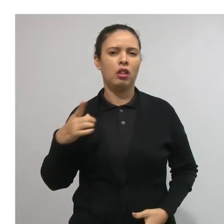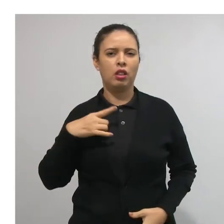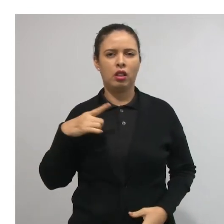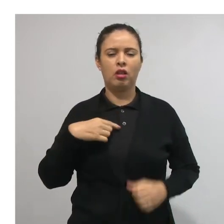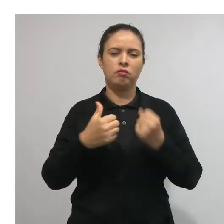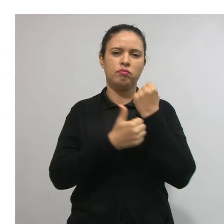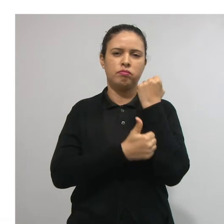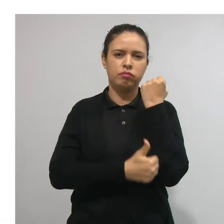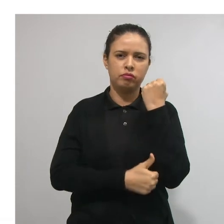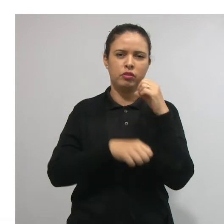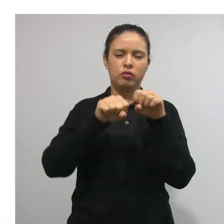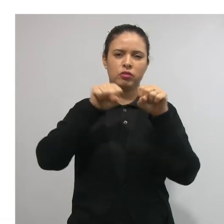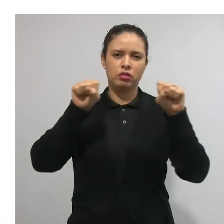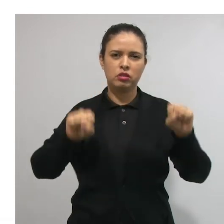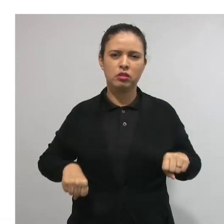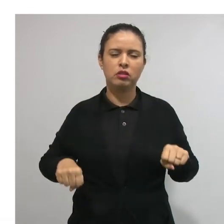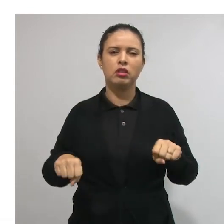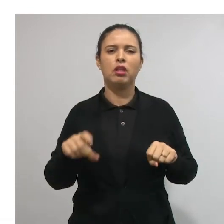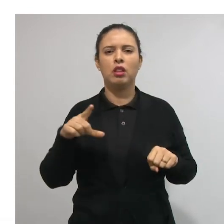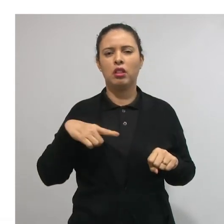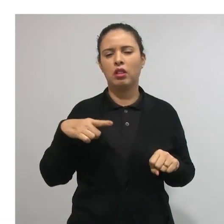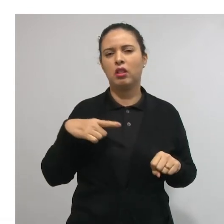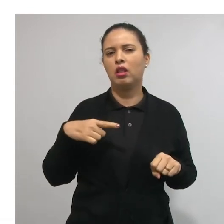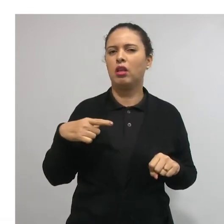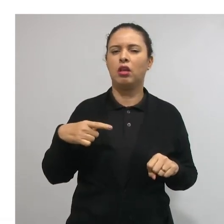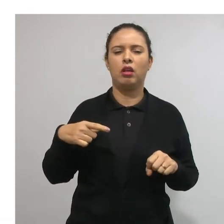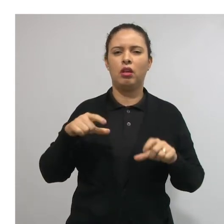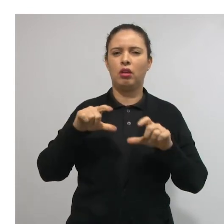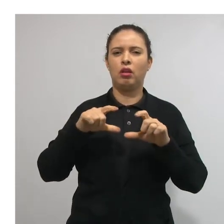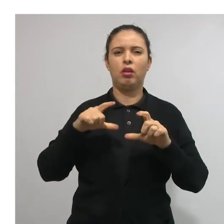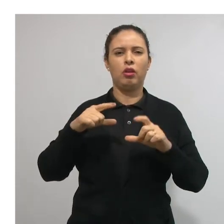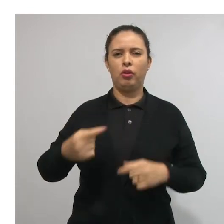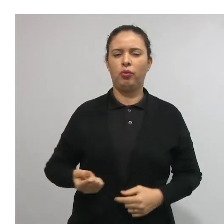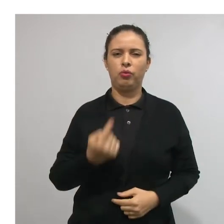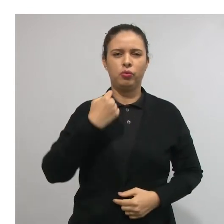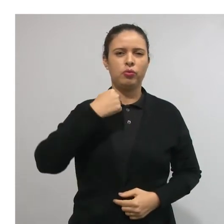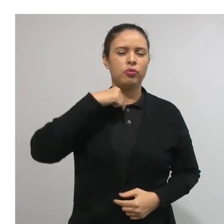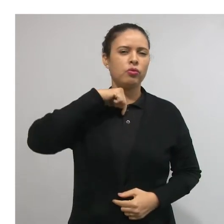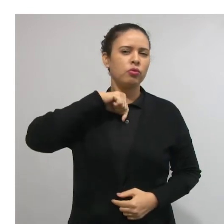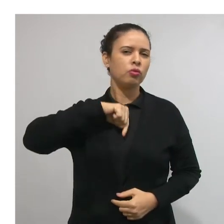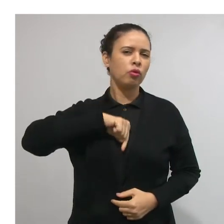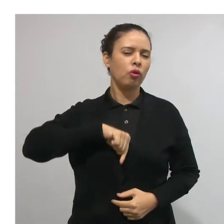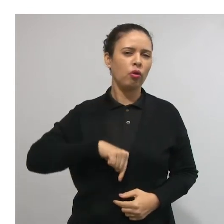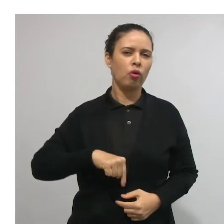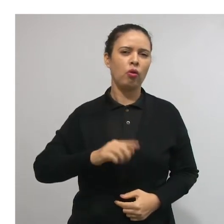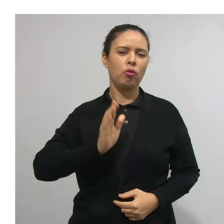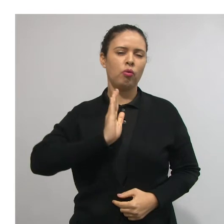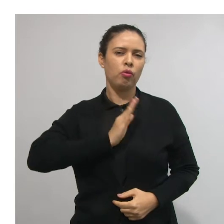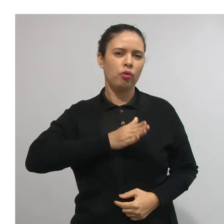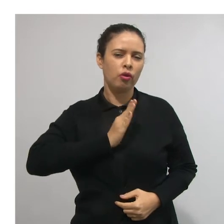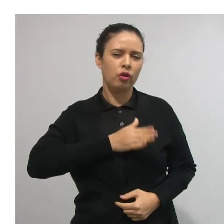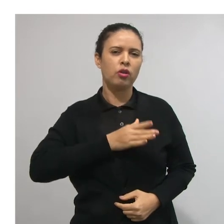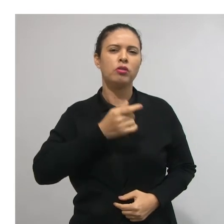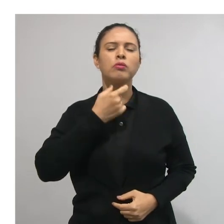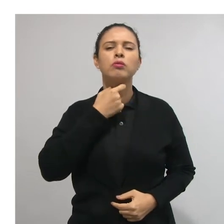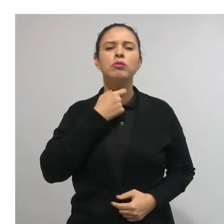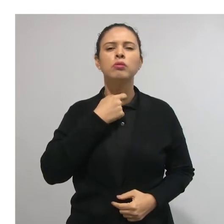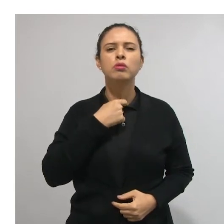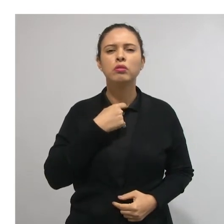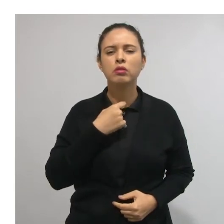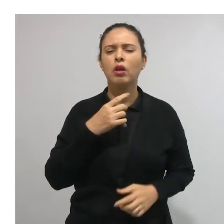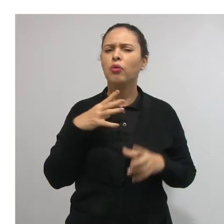sistema excretor, nós temos aqui o fígado, o estômago, a tireoide, o coração, enfim,